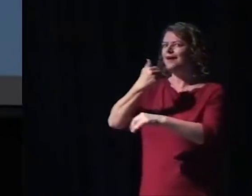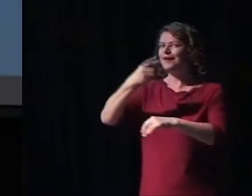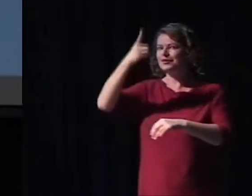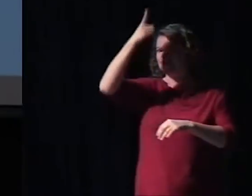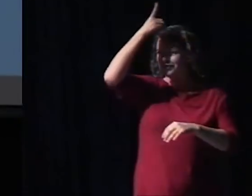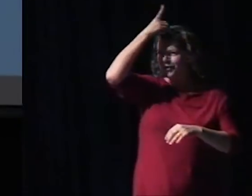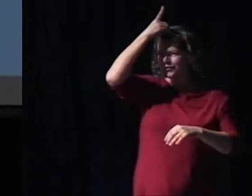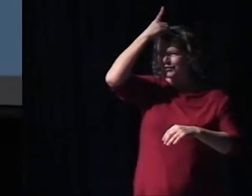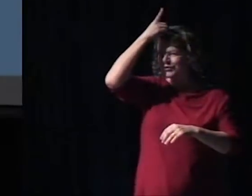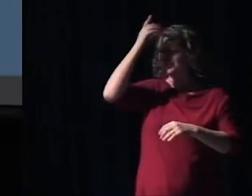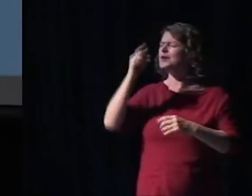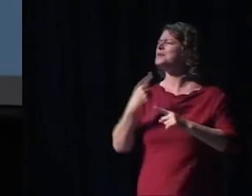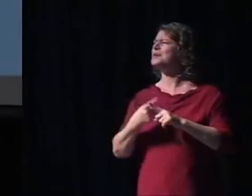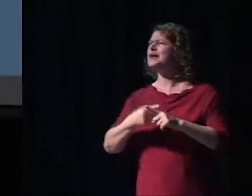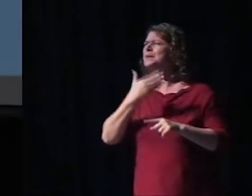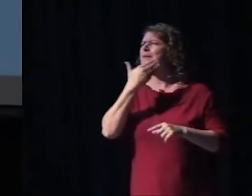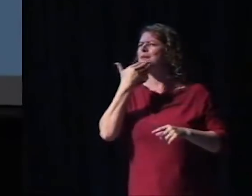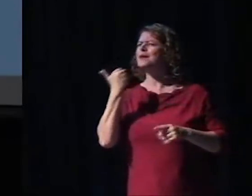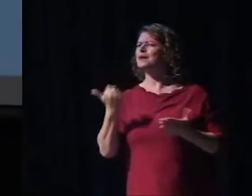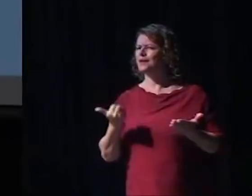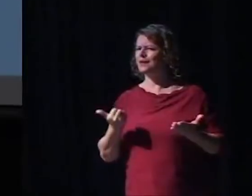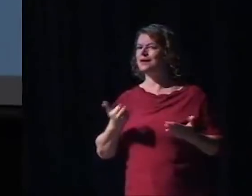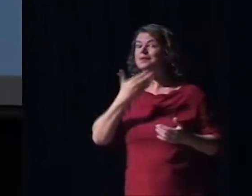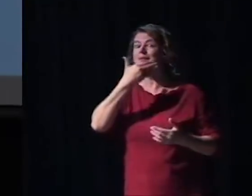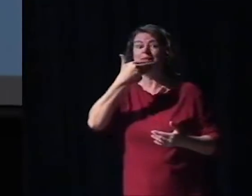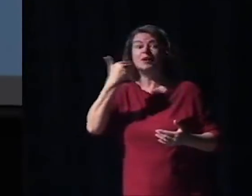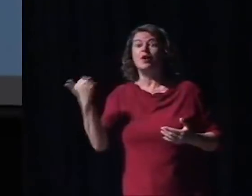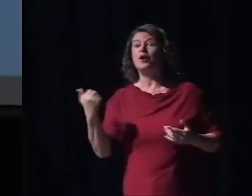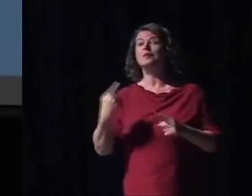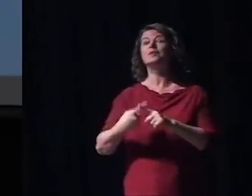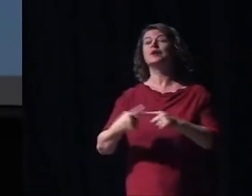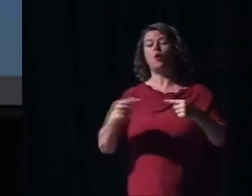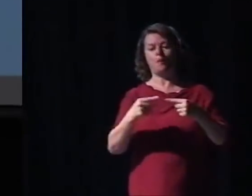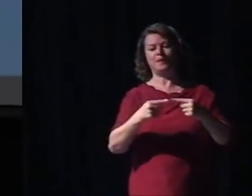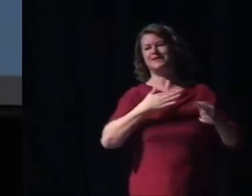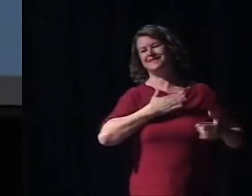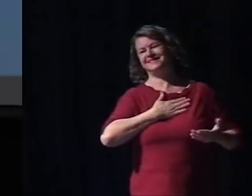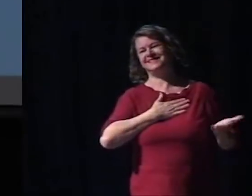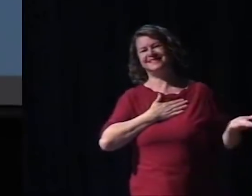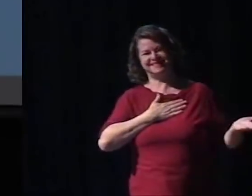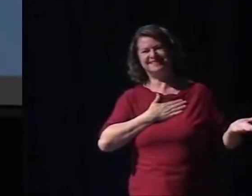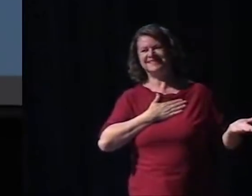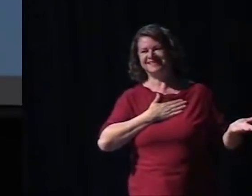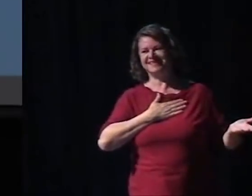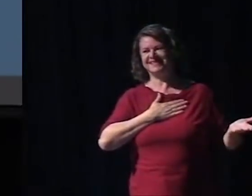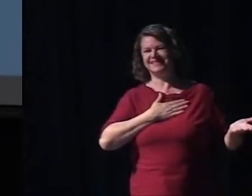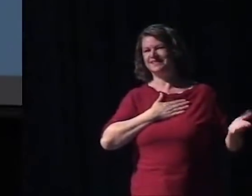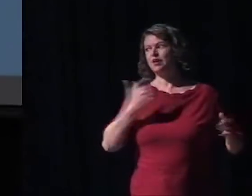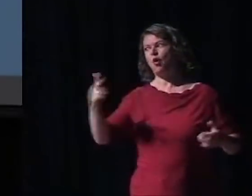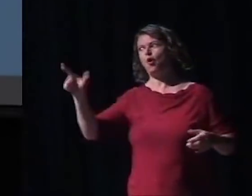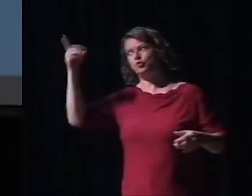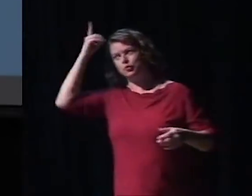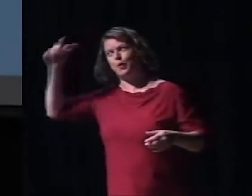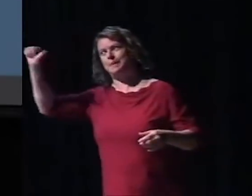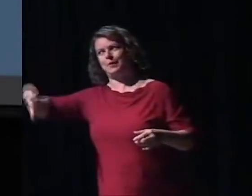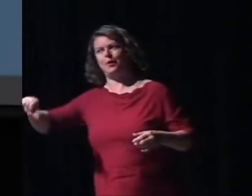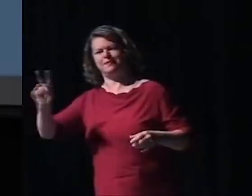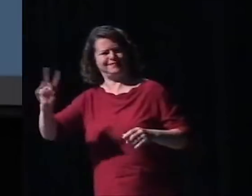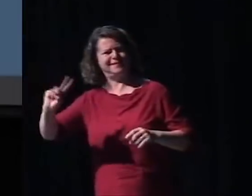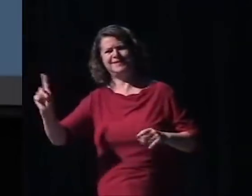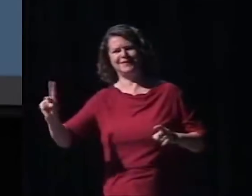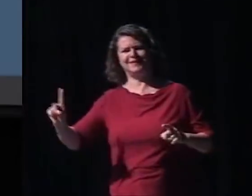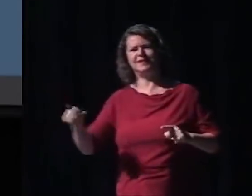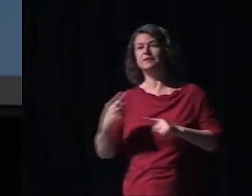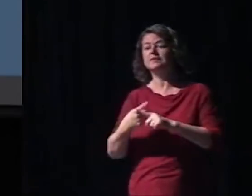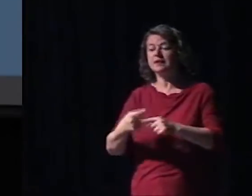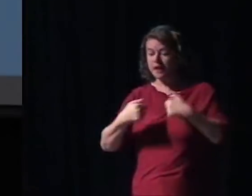dom pior e um dom melhor. O dom melhor é para o seu ministério. Para que você desempenhe o ministério,